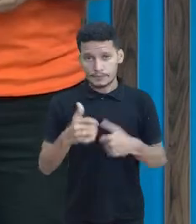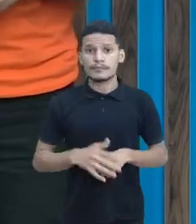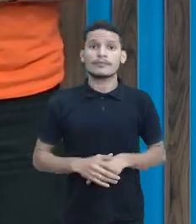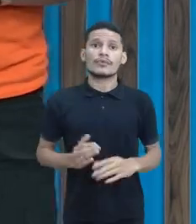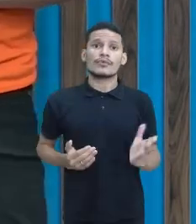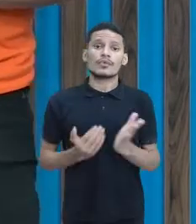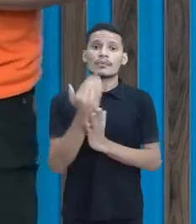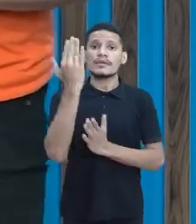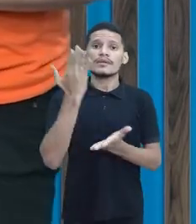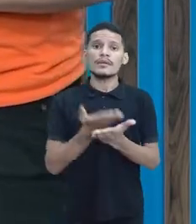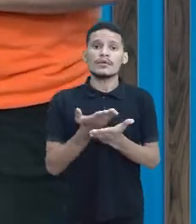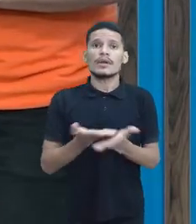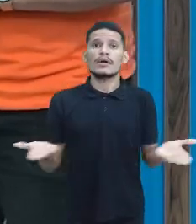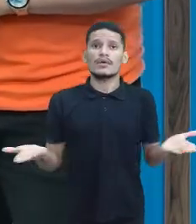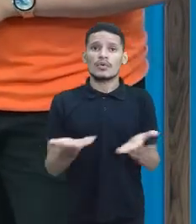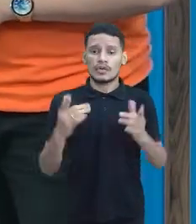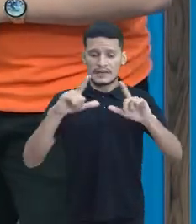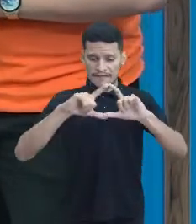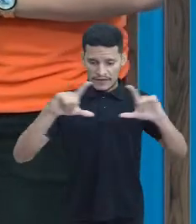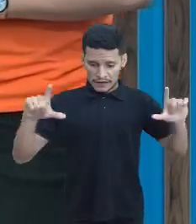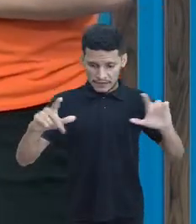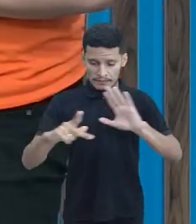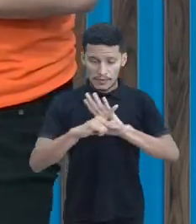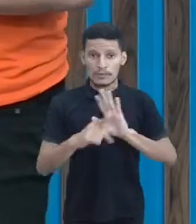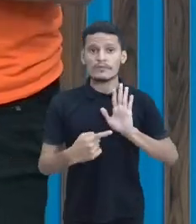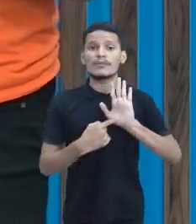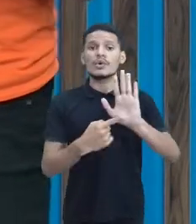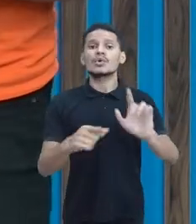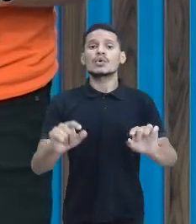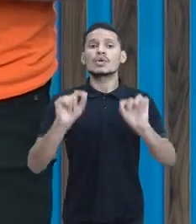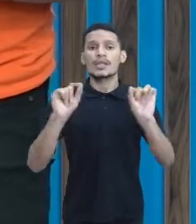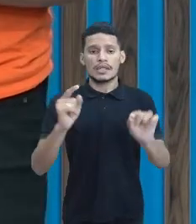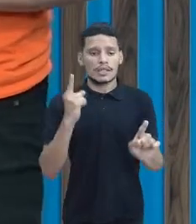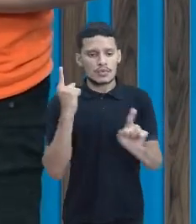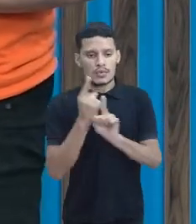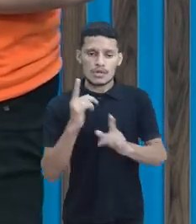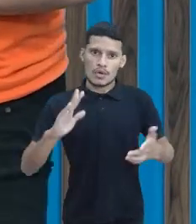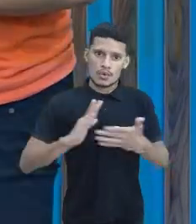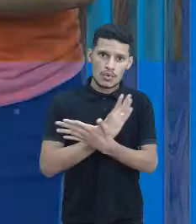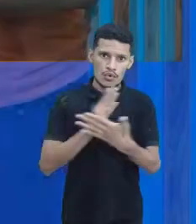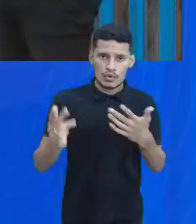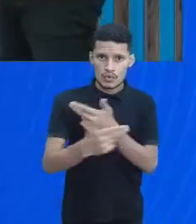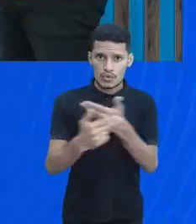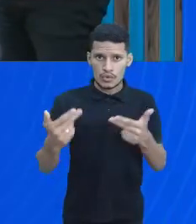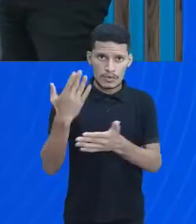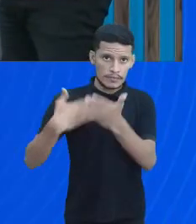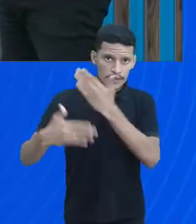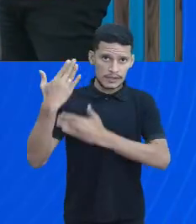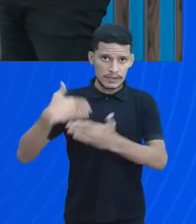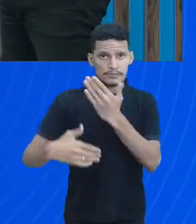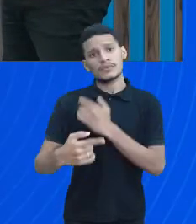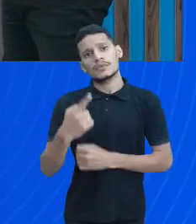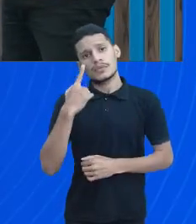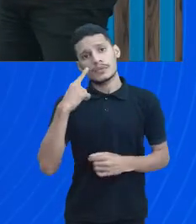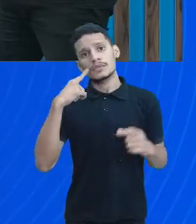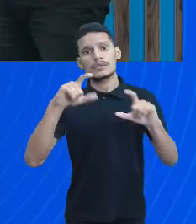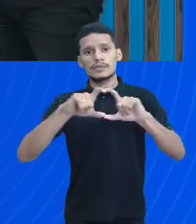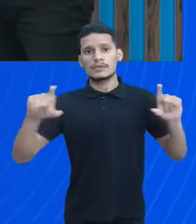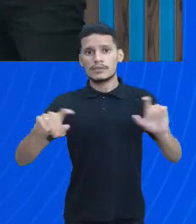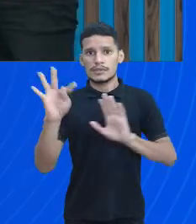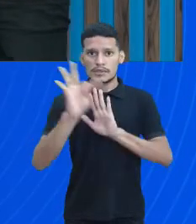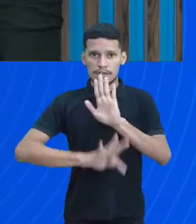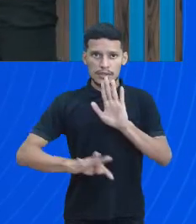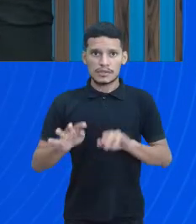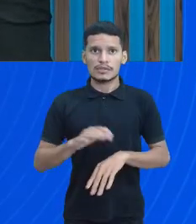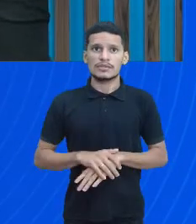aula de hoje com uma frase em que aqui a gente já encontra coisas do passado. Ó. In the end, aqui a gente não